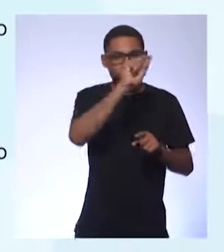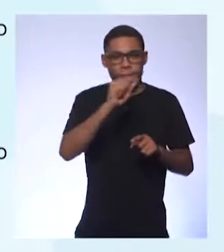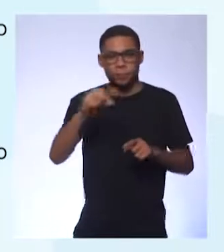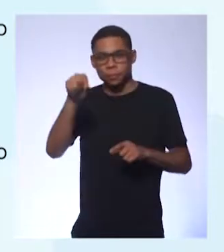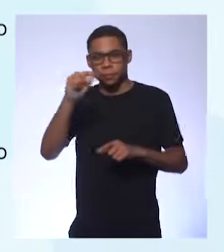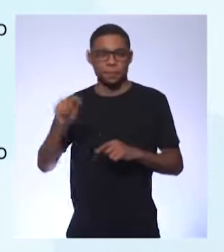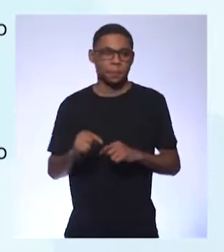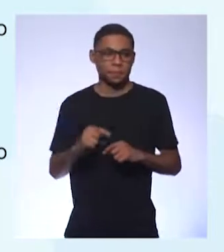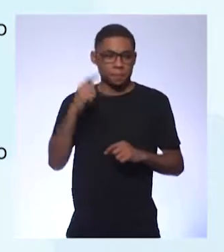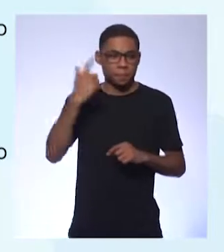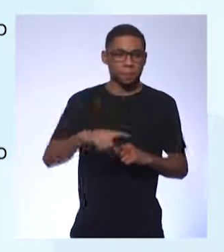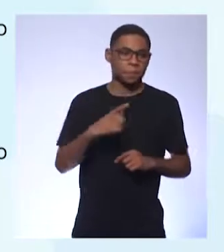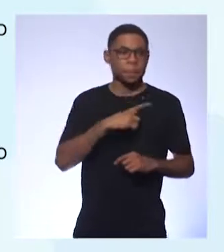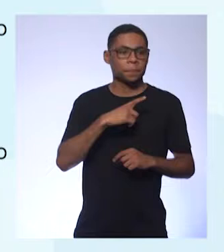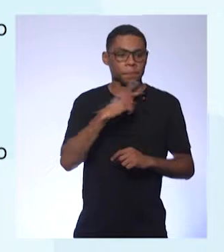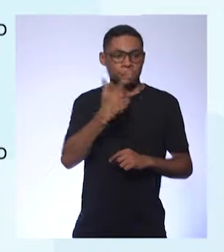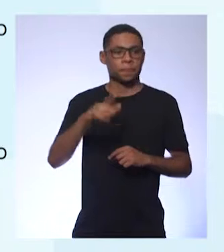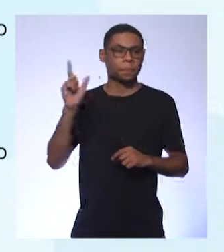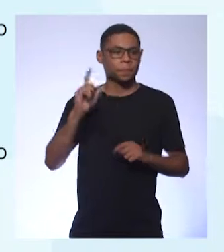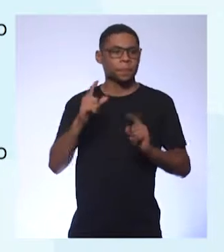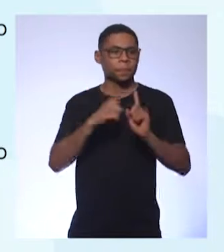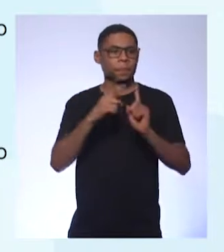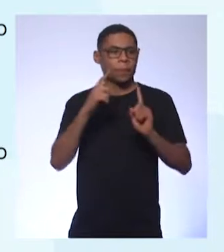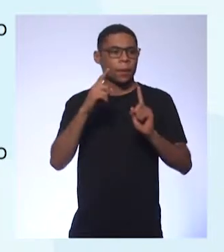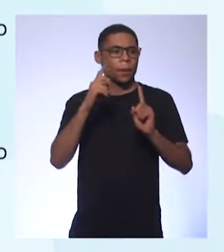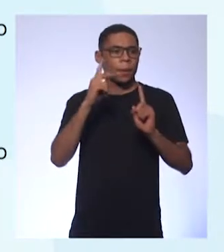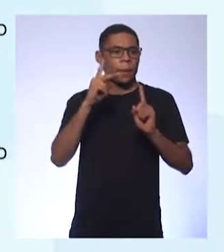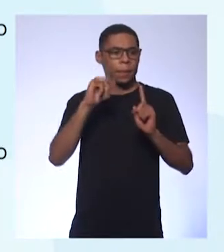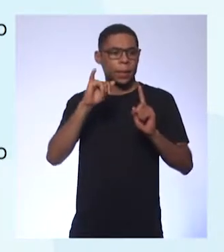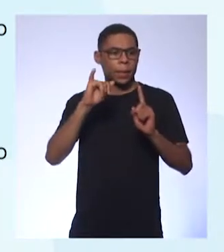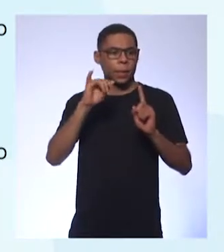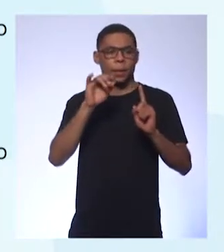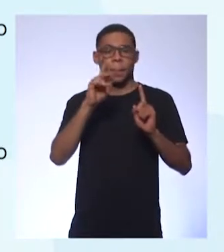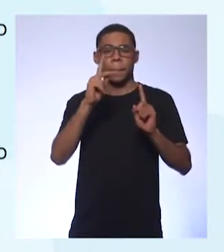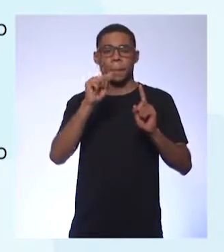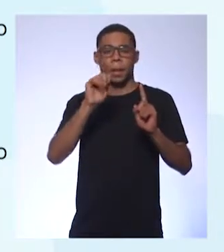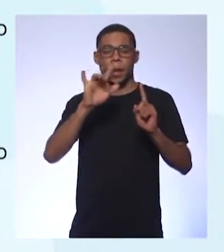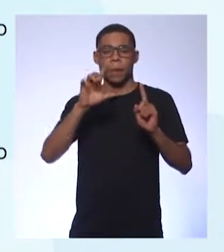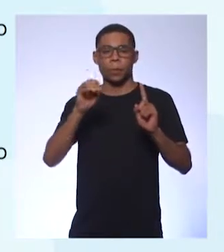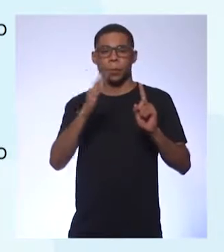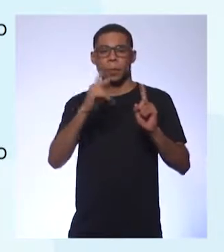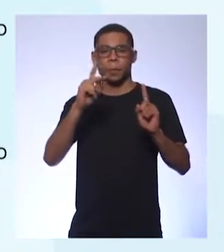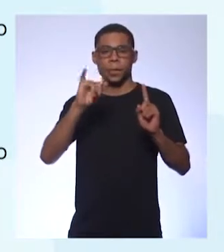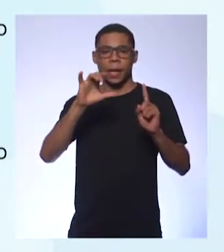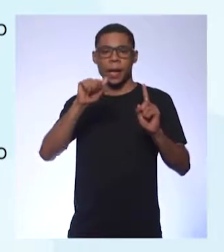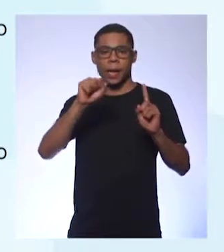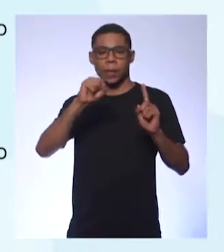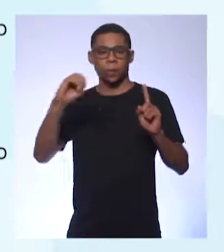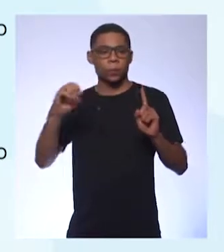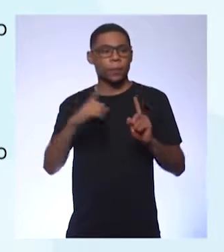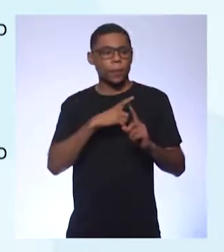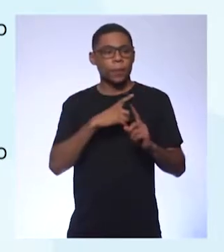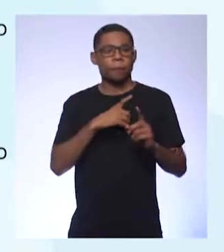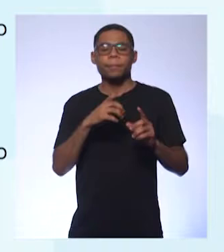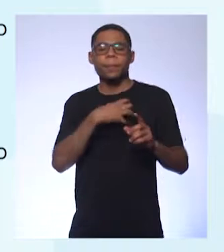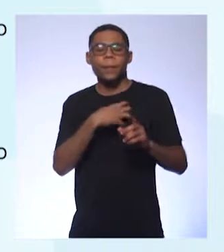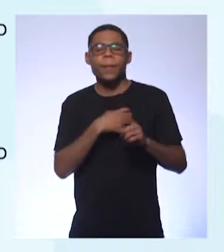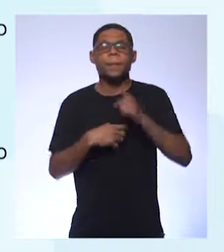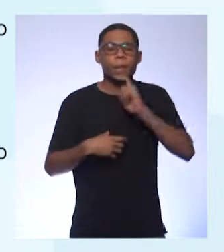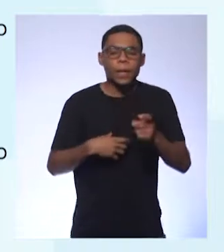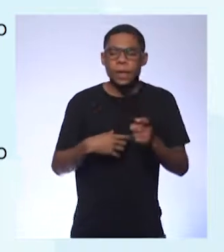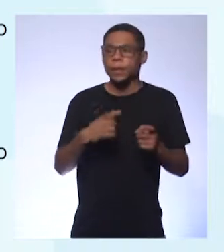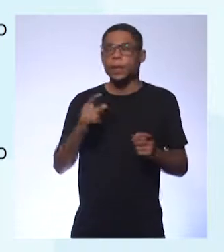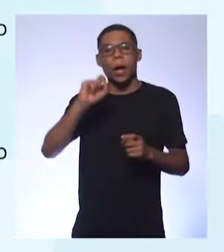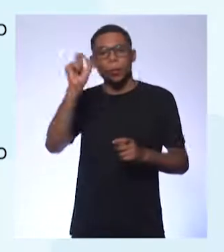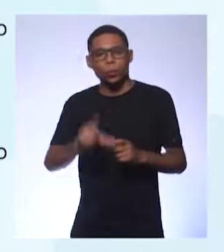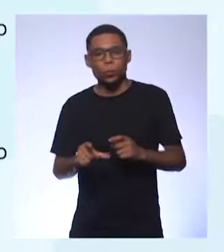fase rosa, ele teve a fase cubista, ele teve a fase azul. Tá? Então, também dentro dos estilos, nós podemos